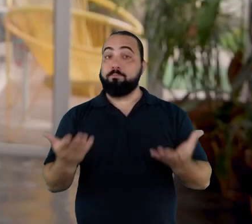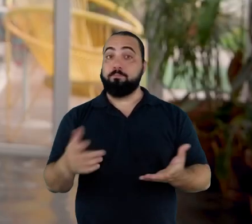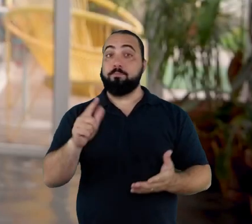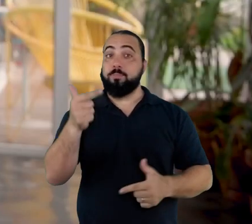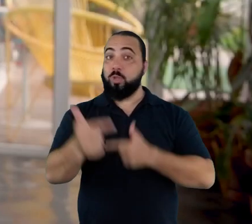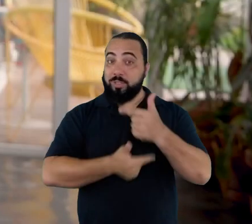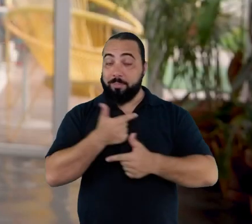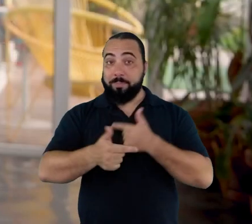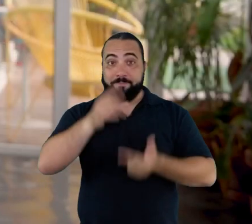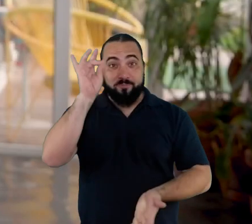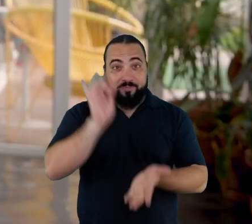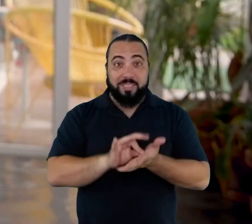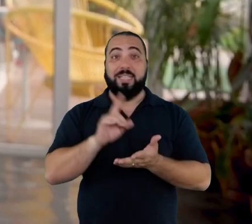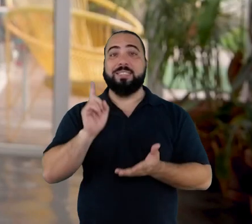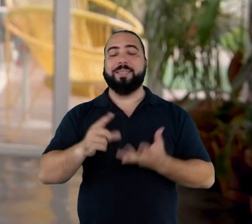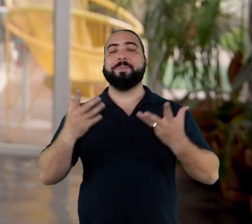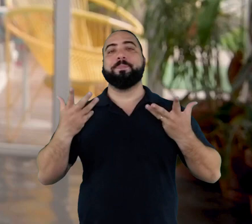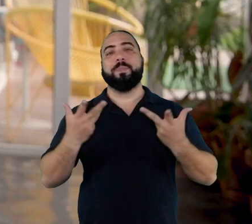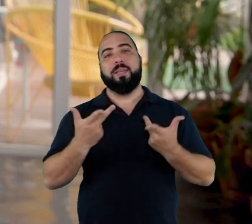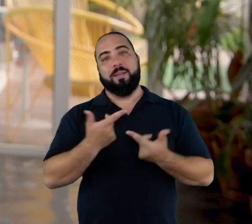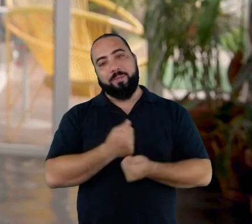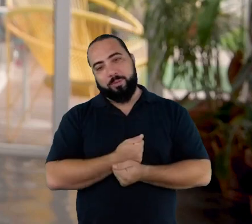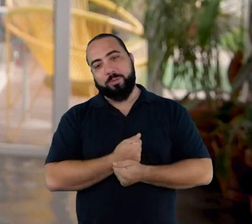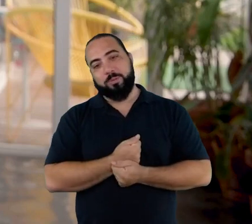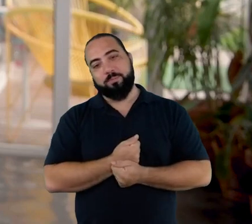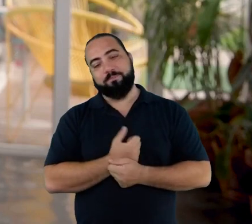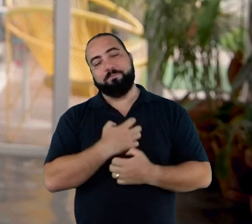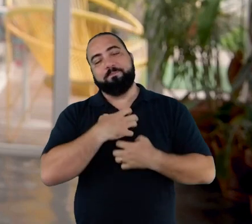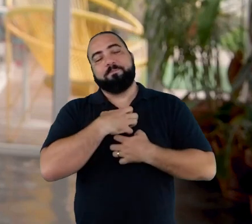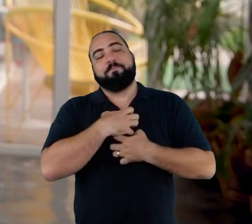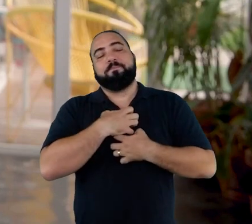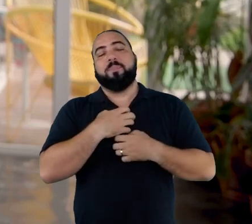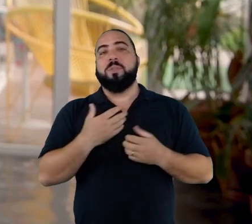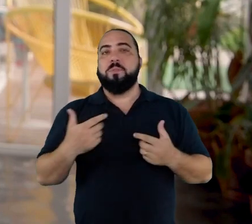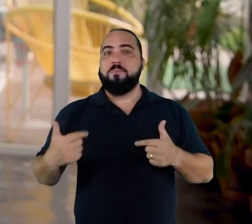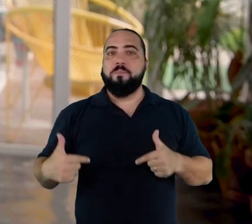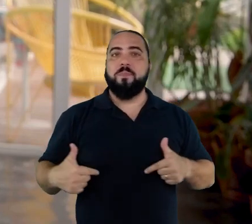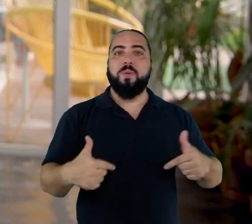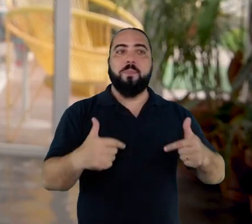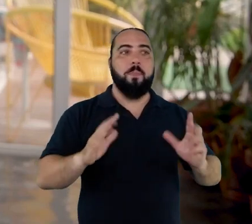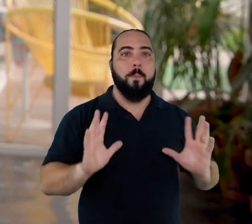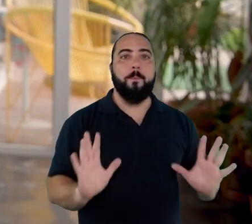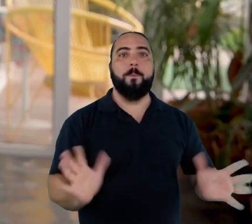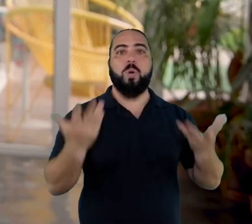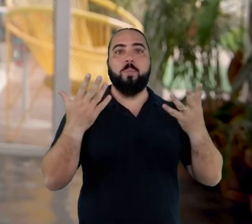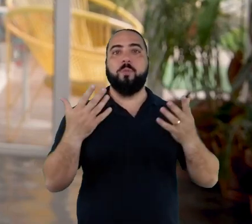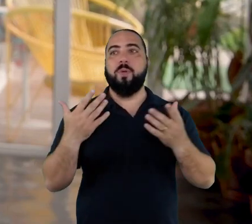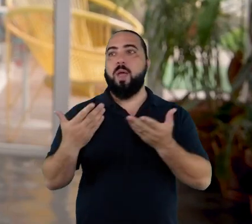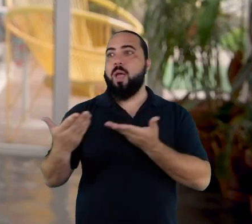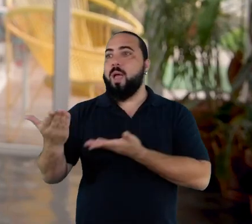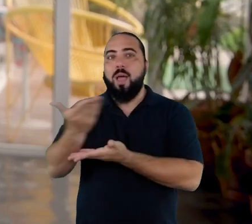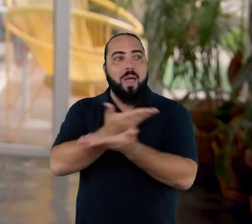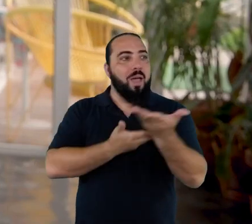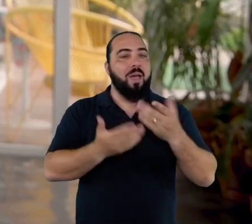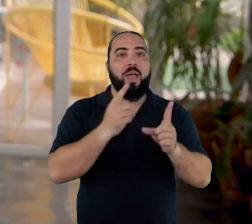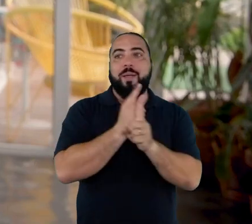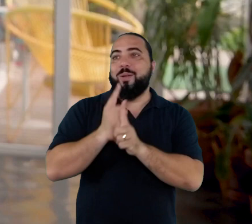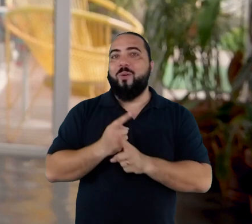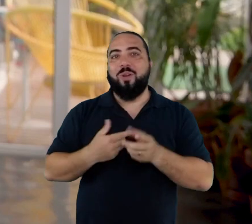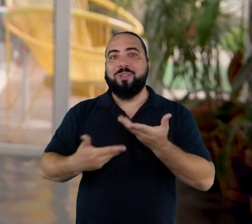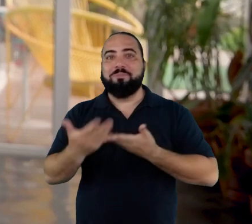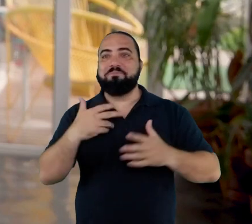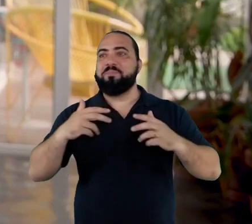esse trabalho foi, de fato, maravilhoso. Poder promover esse encontro entre vários artistas,